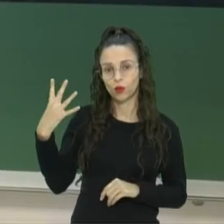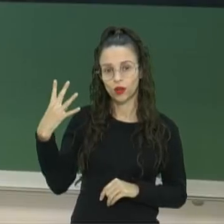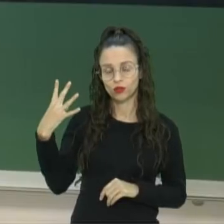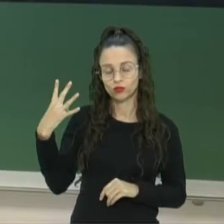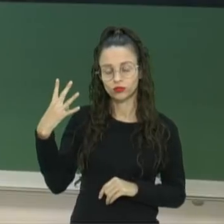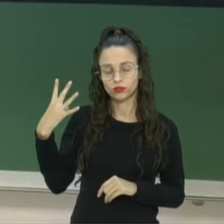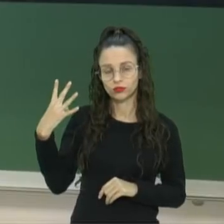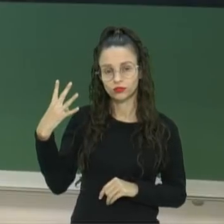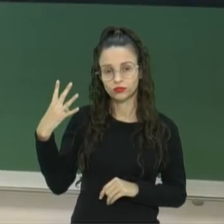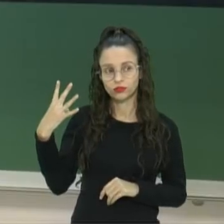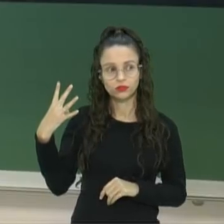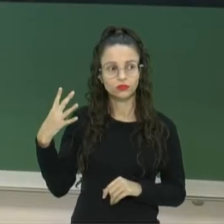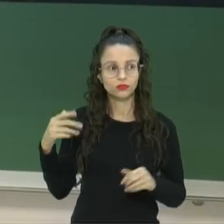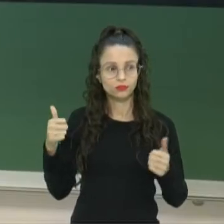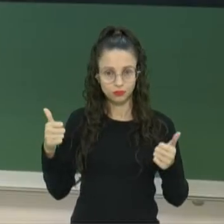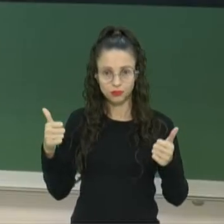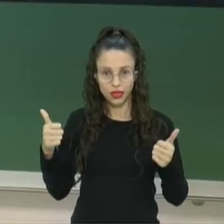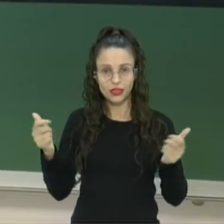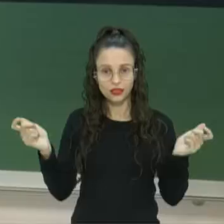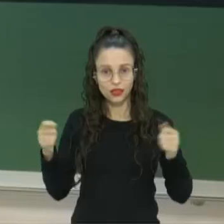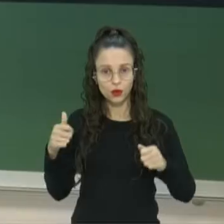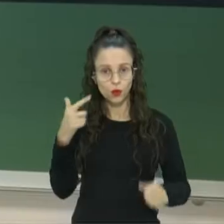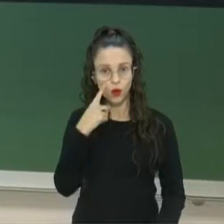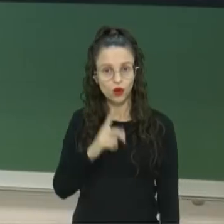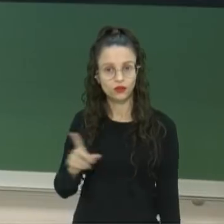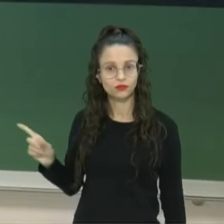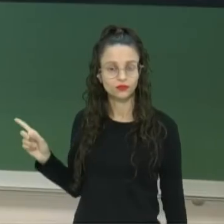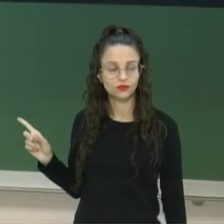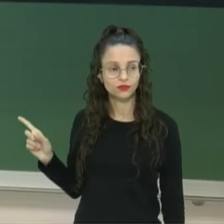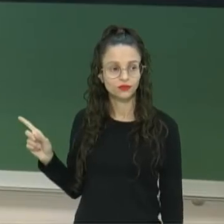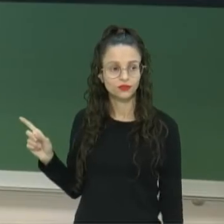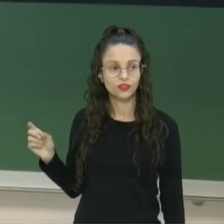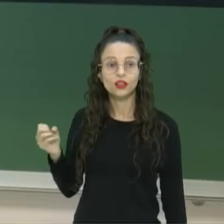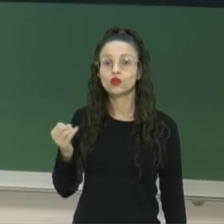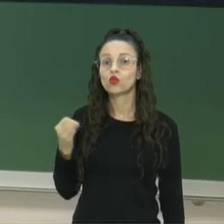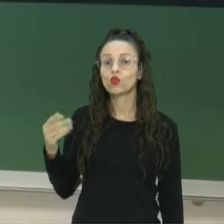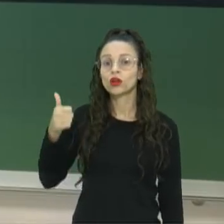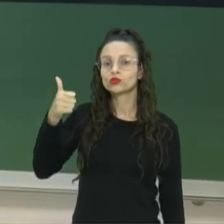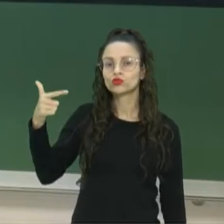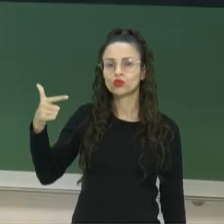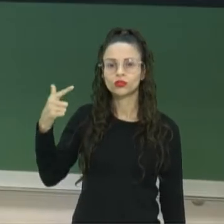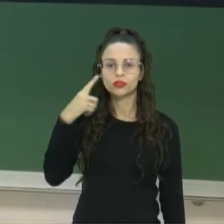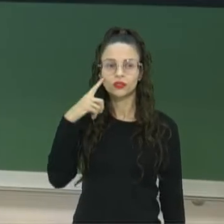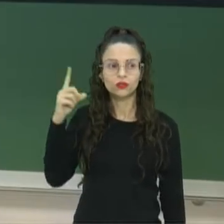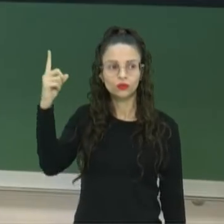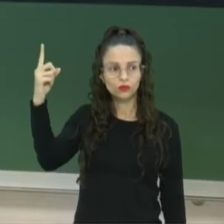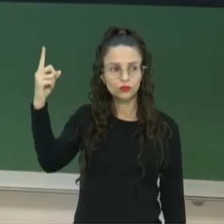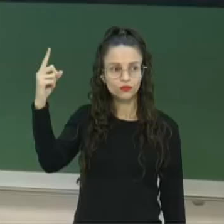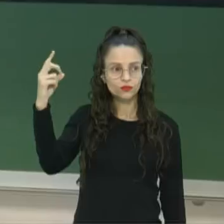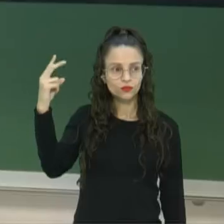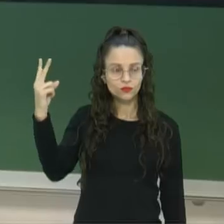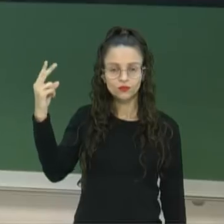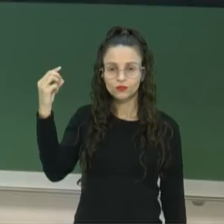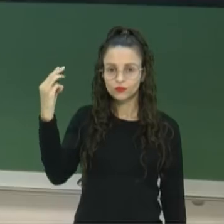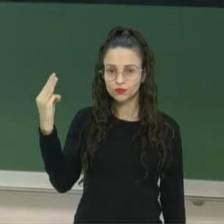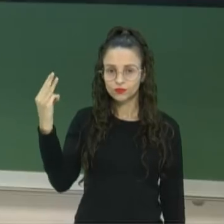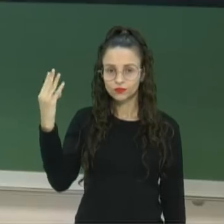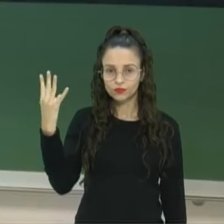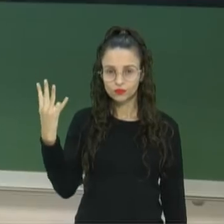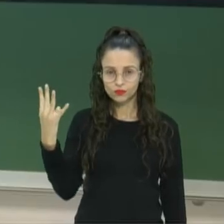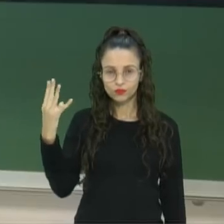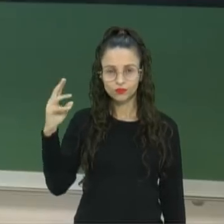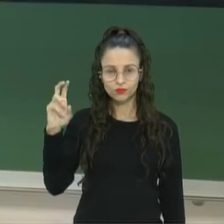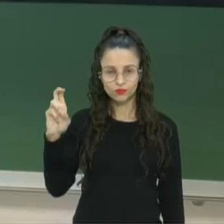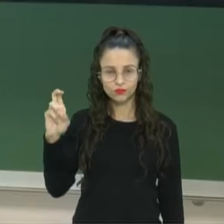84. Beleza, deu certo, olha lá, ó. Quantos 12 eu somei? 1, 2,